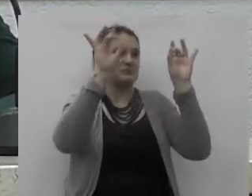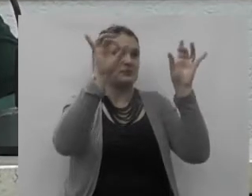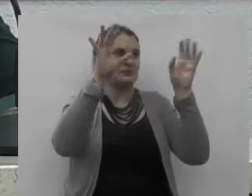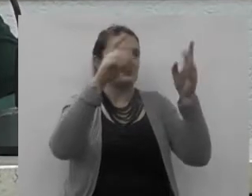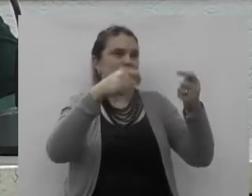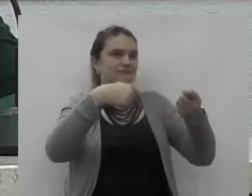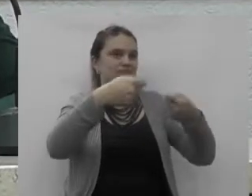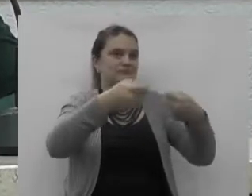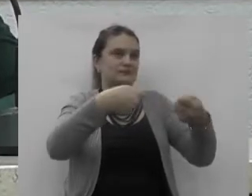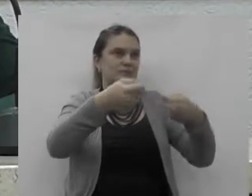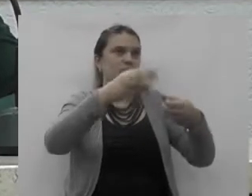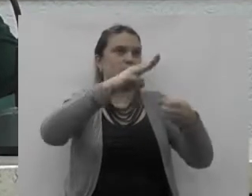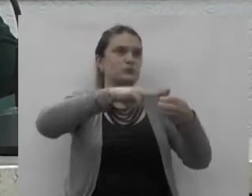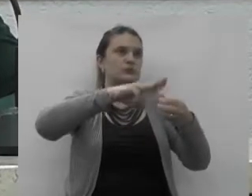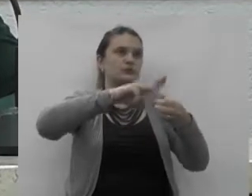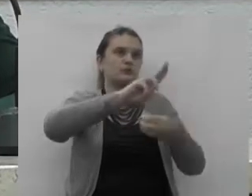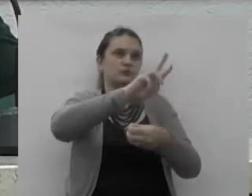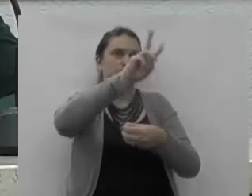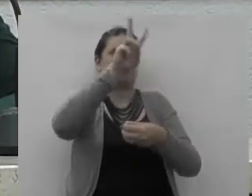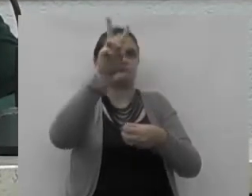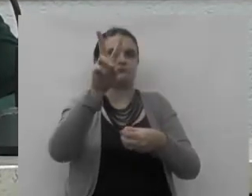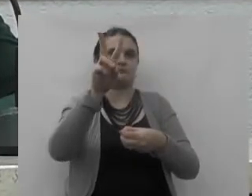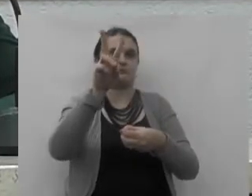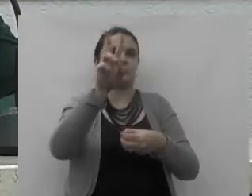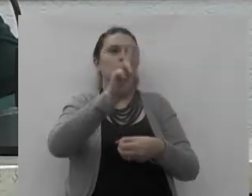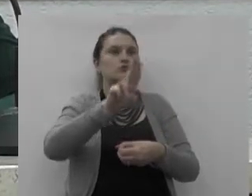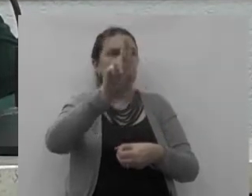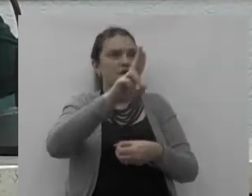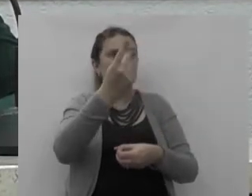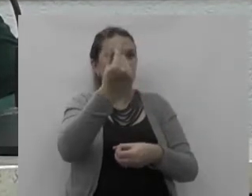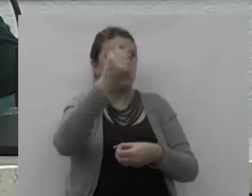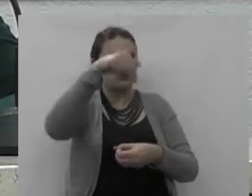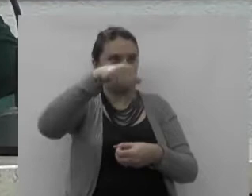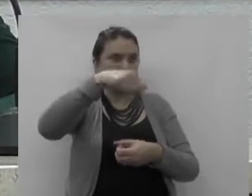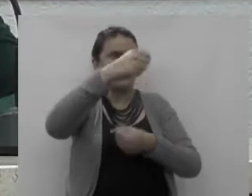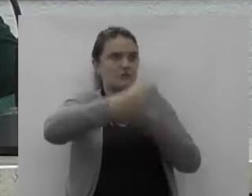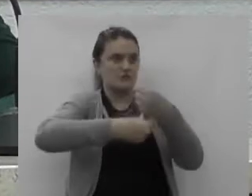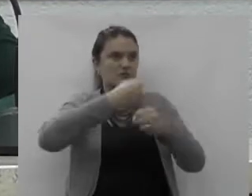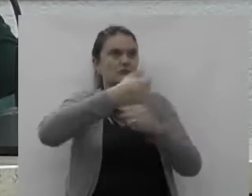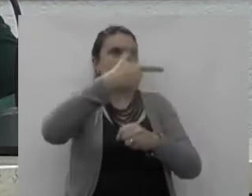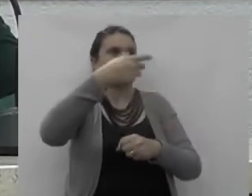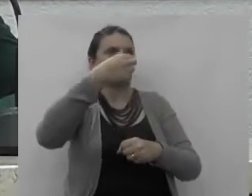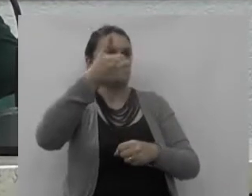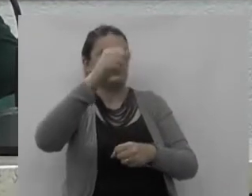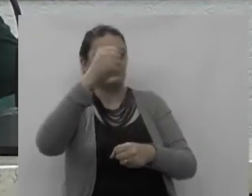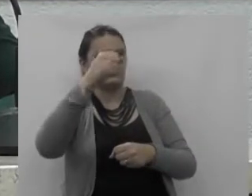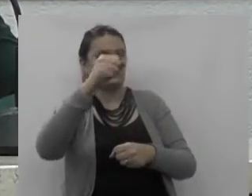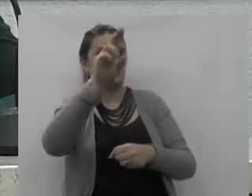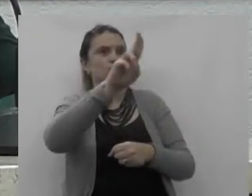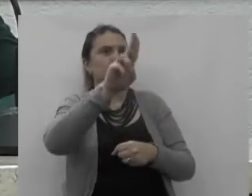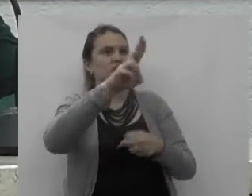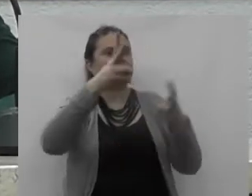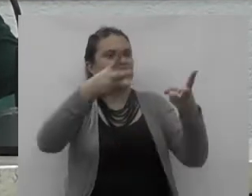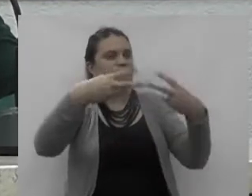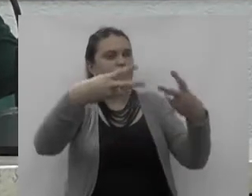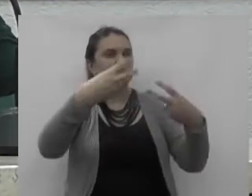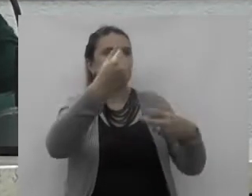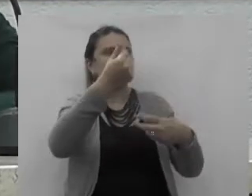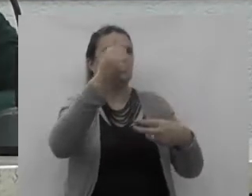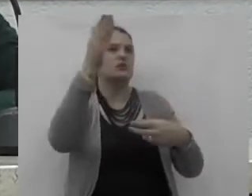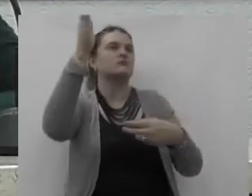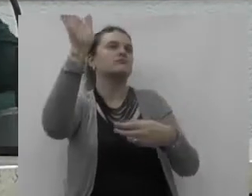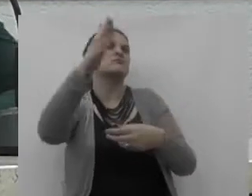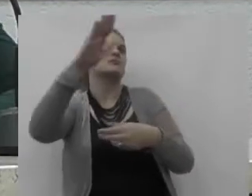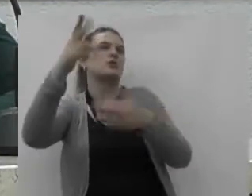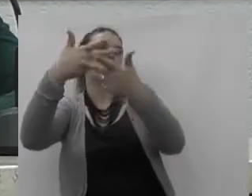no orçamento do município de União da Vitória para o exercício de 2018 com recursos provenientes de